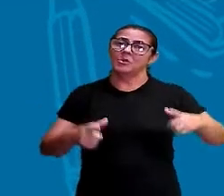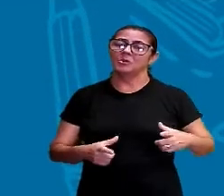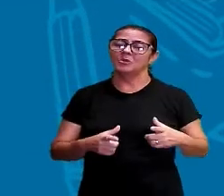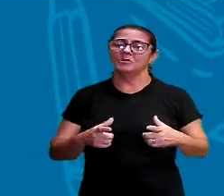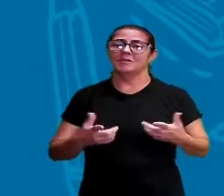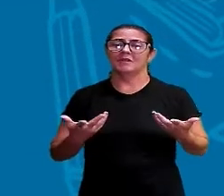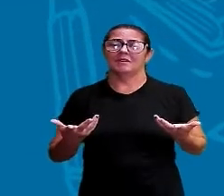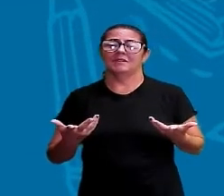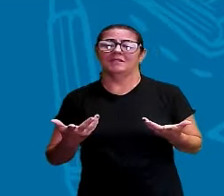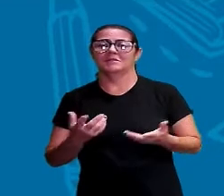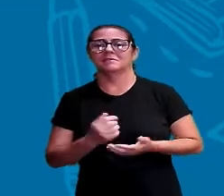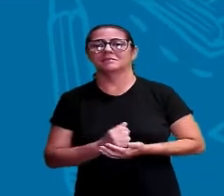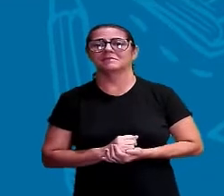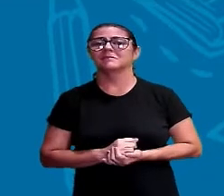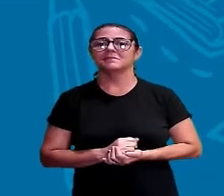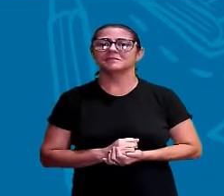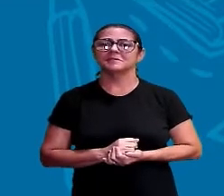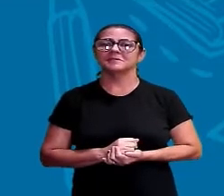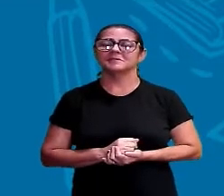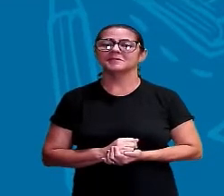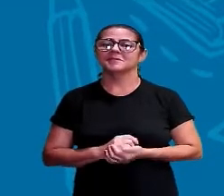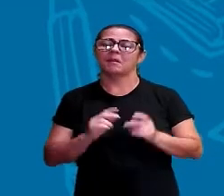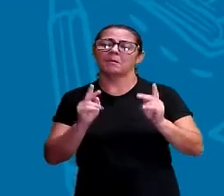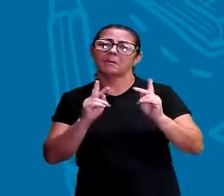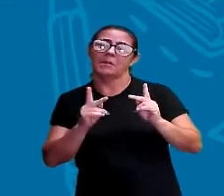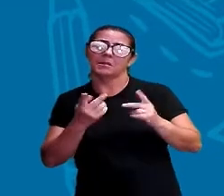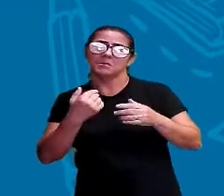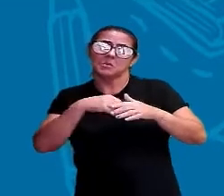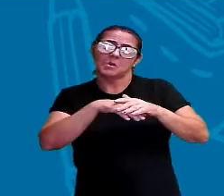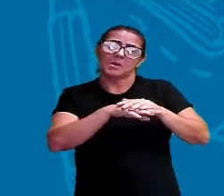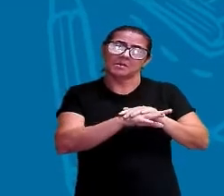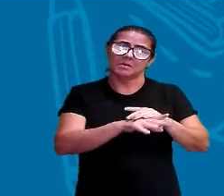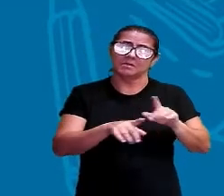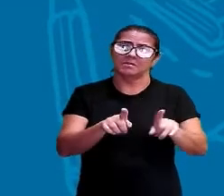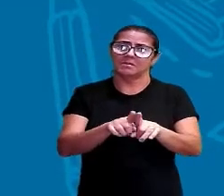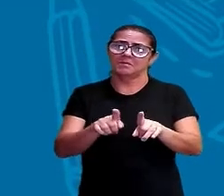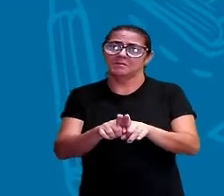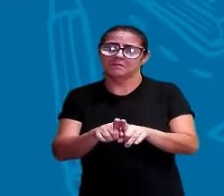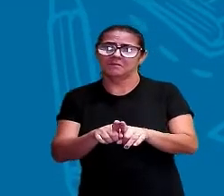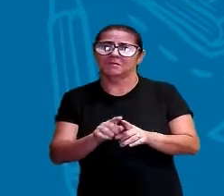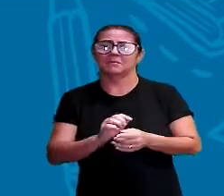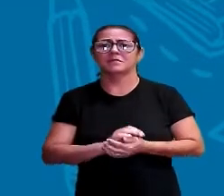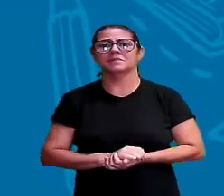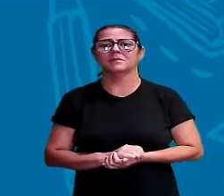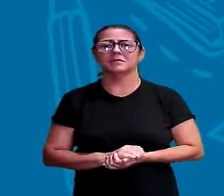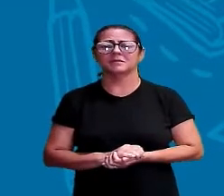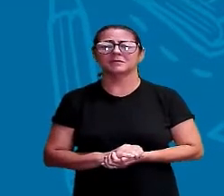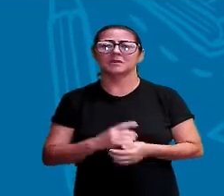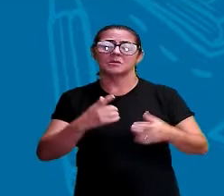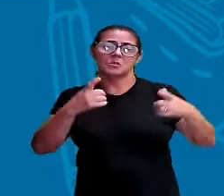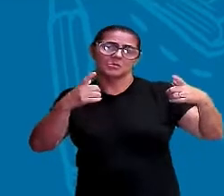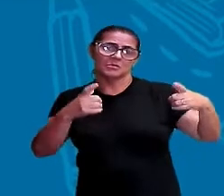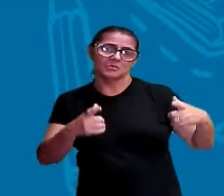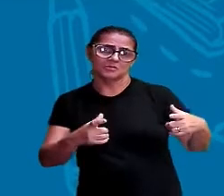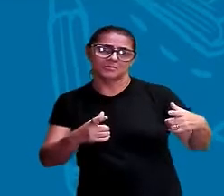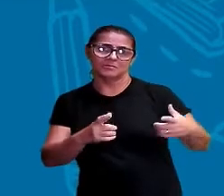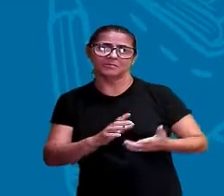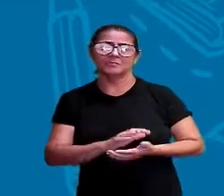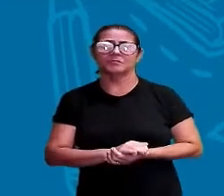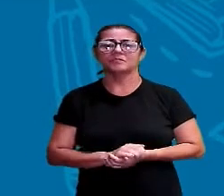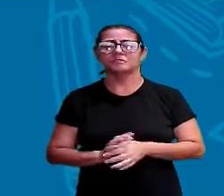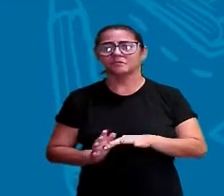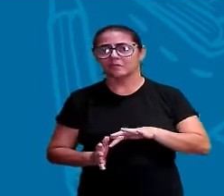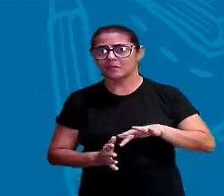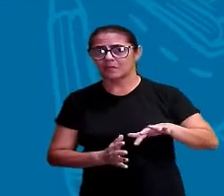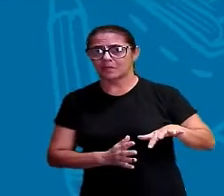pode ser ao espaço físico, se alguém quiser guardar algo, precisa de um space, de um espaço. Certinho?